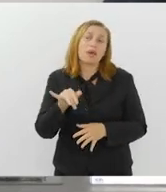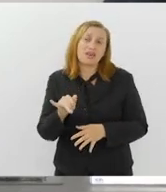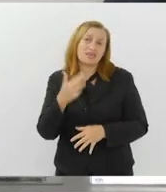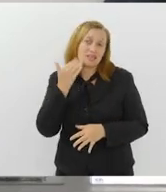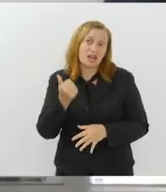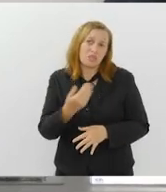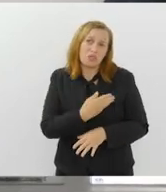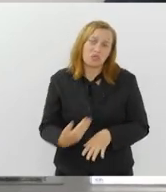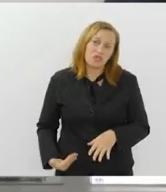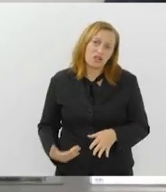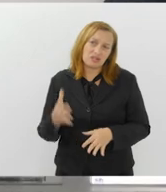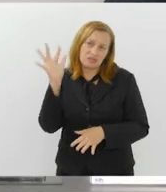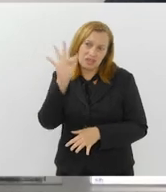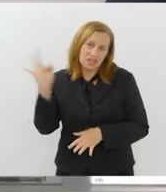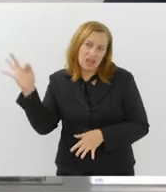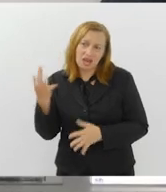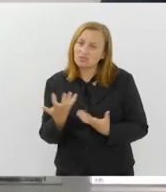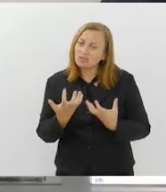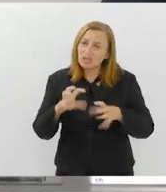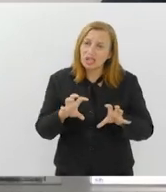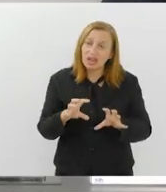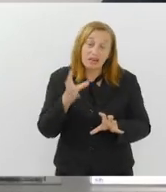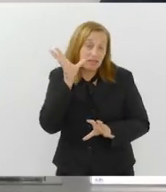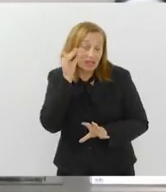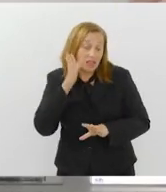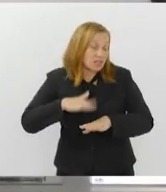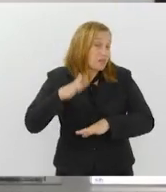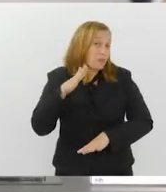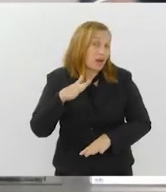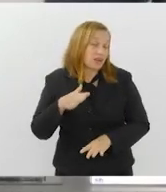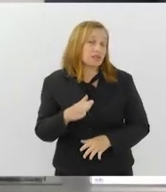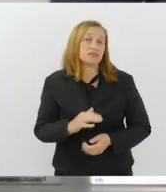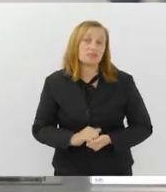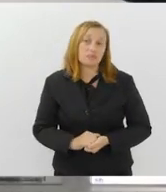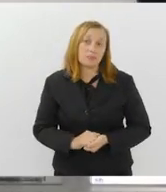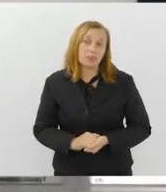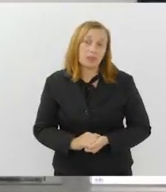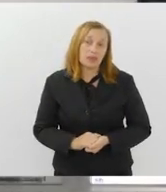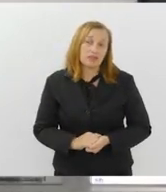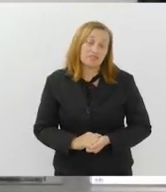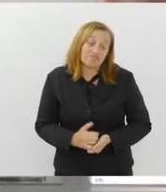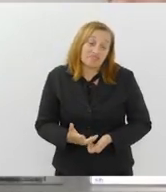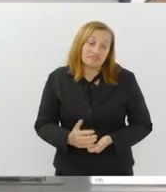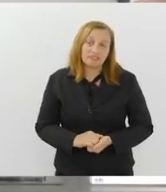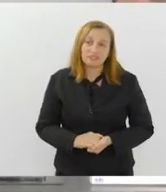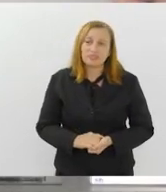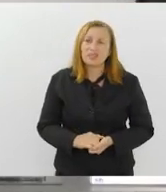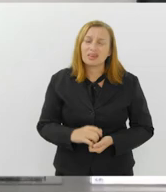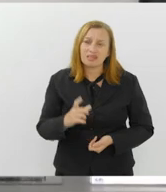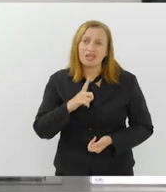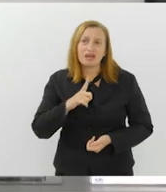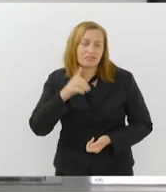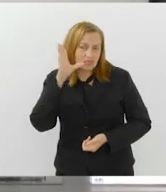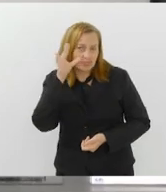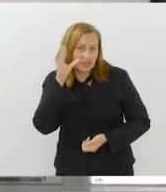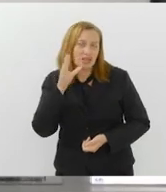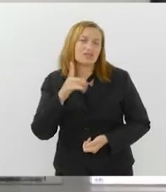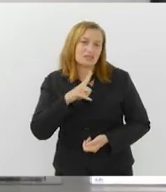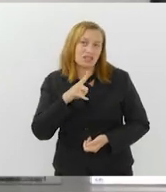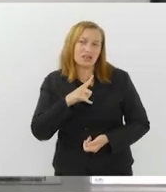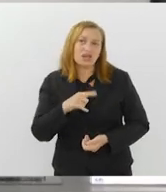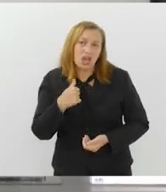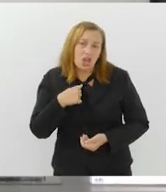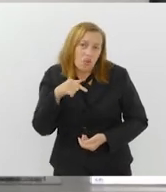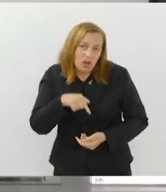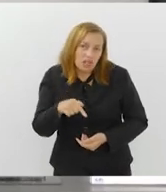governo federal não vai abrir CPI, tem muitos interesses muito maiores de cima disso, cara. Tem muitos interesses. Eu estou